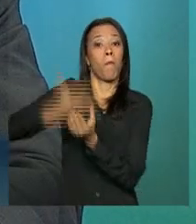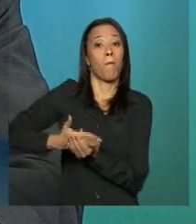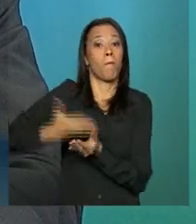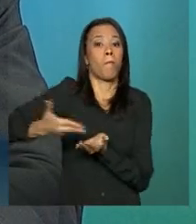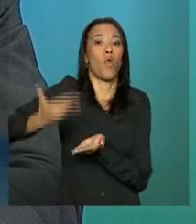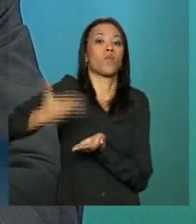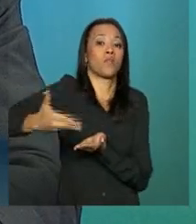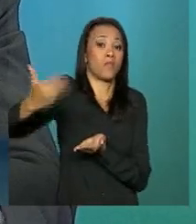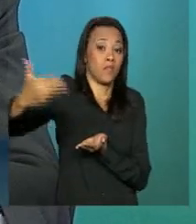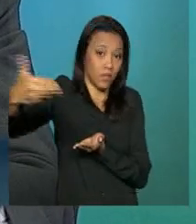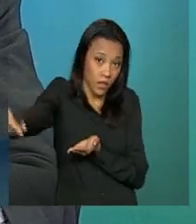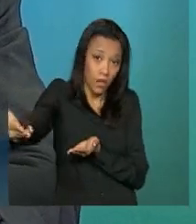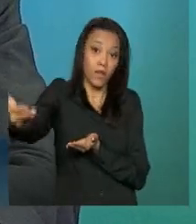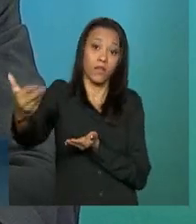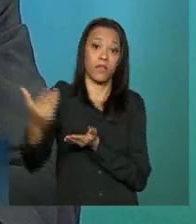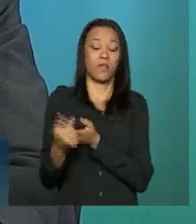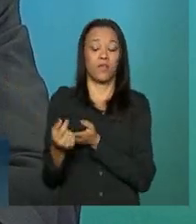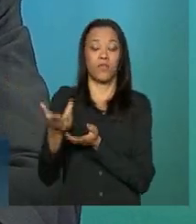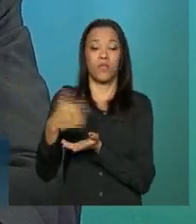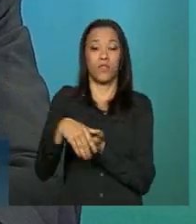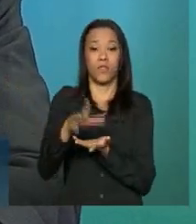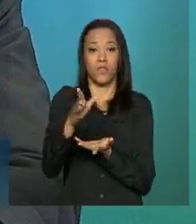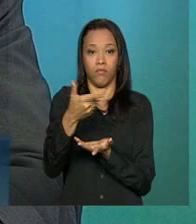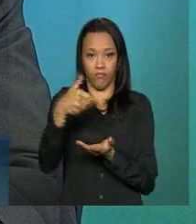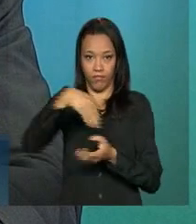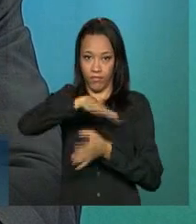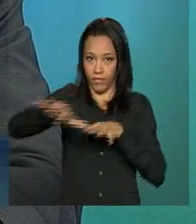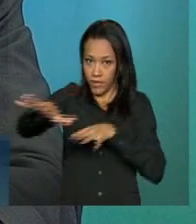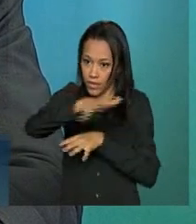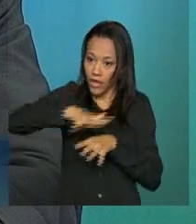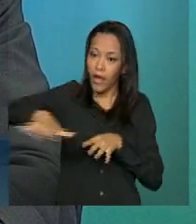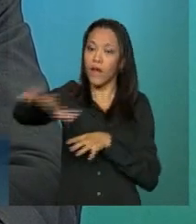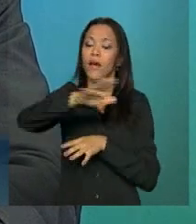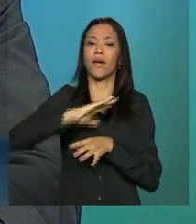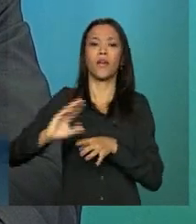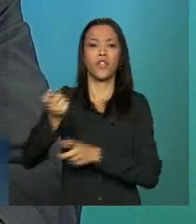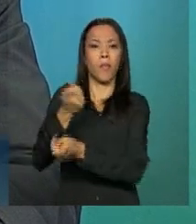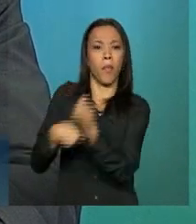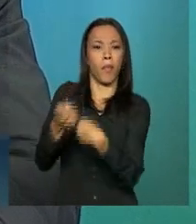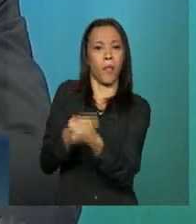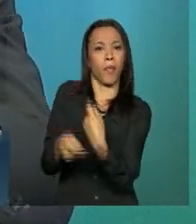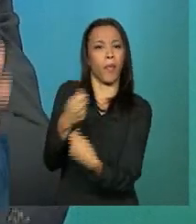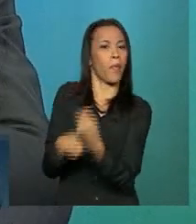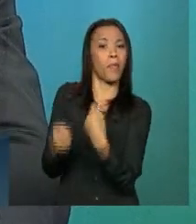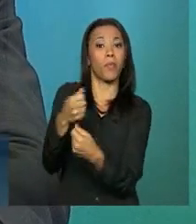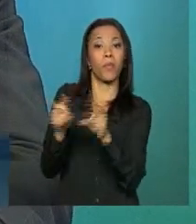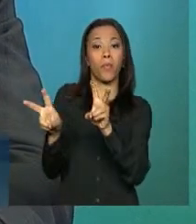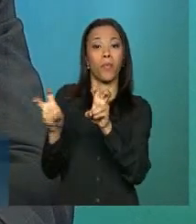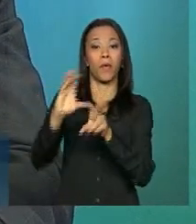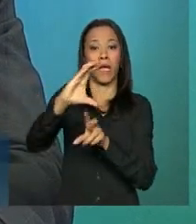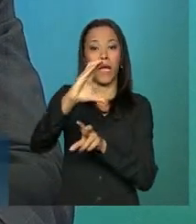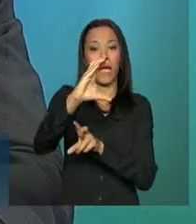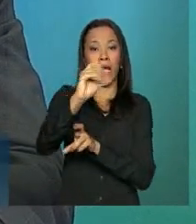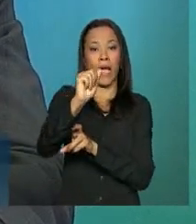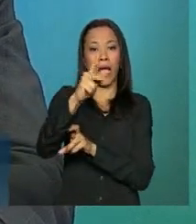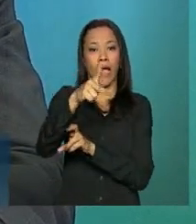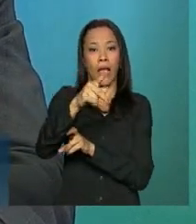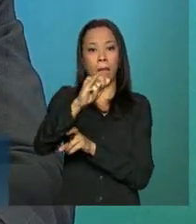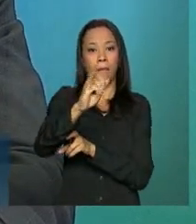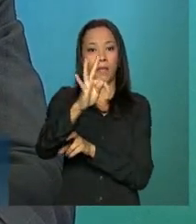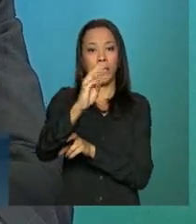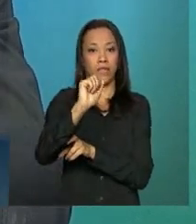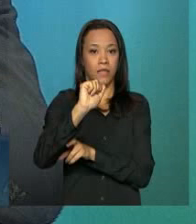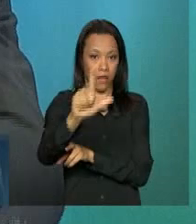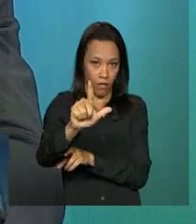de uma empresa pública, aberta, de capital aberto, resguardando todo o papel da